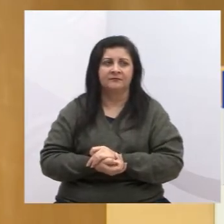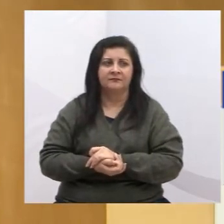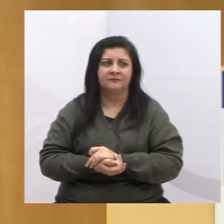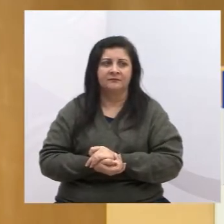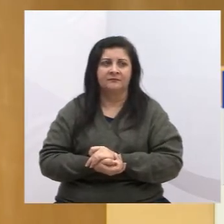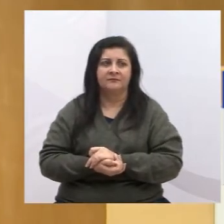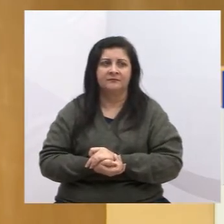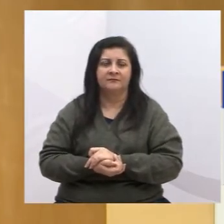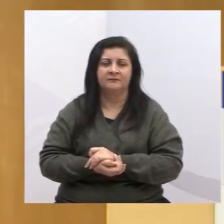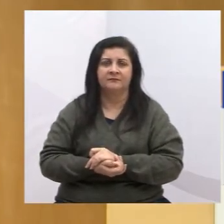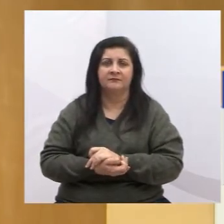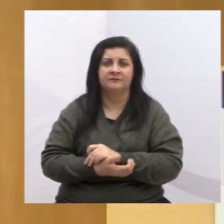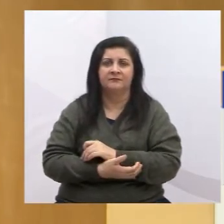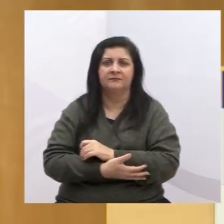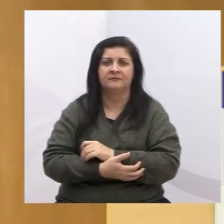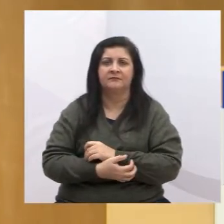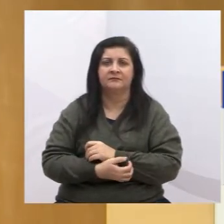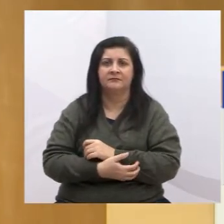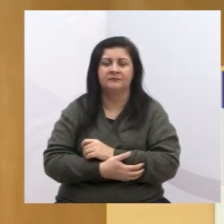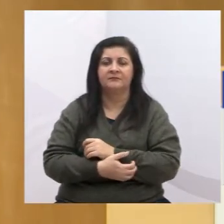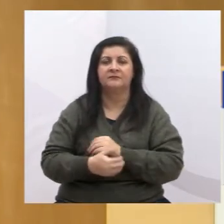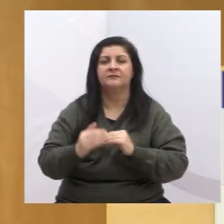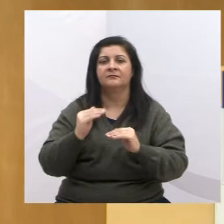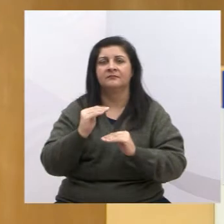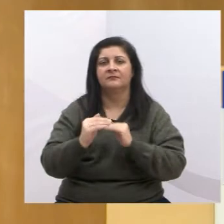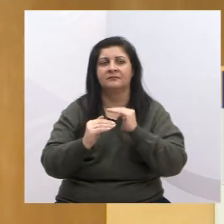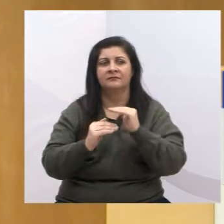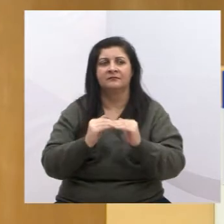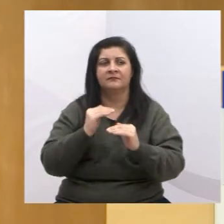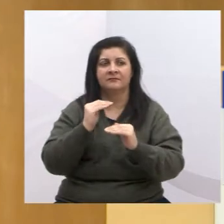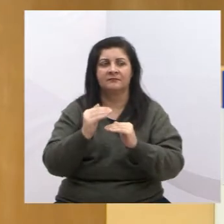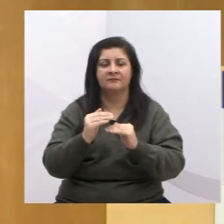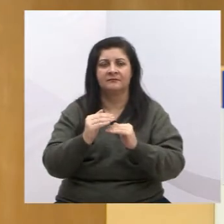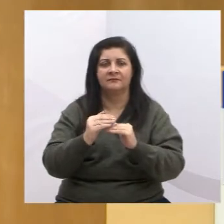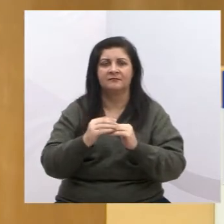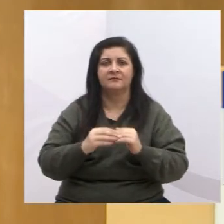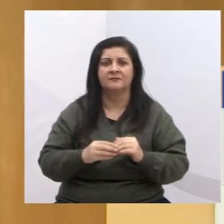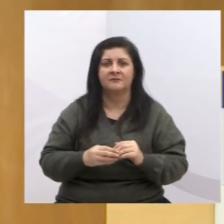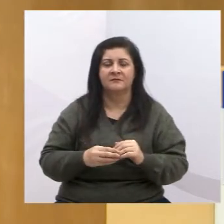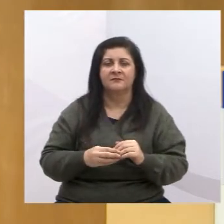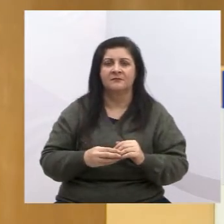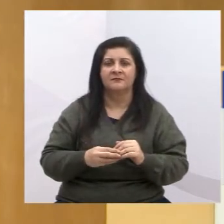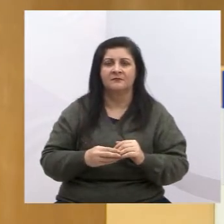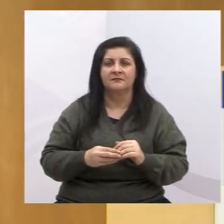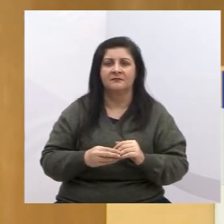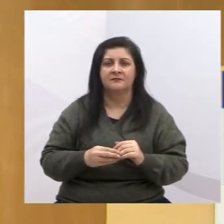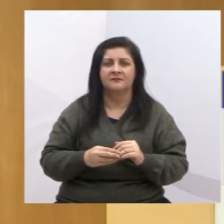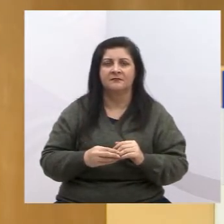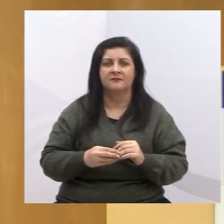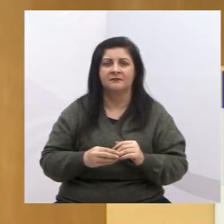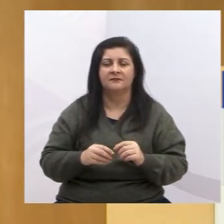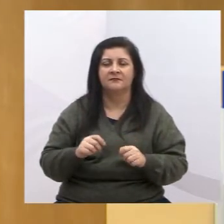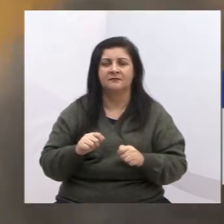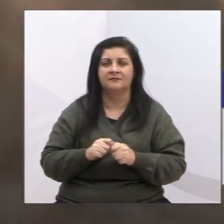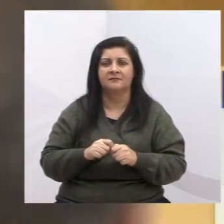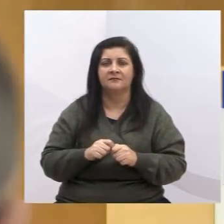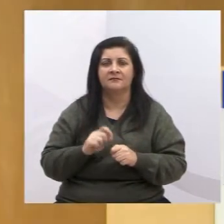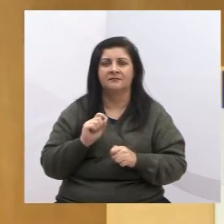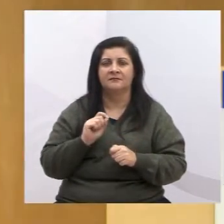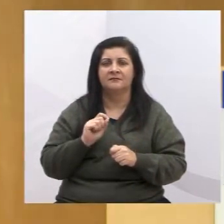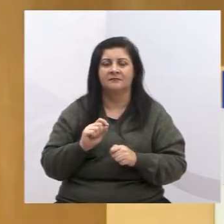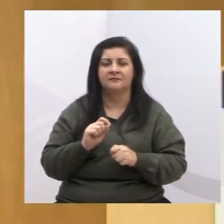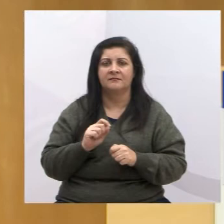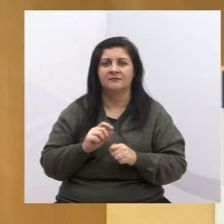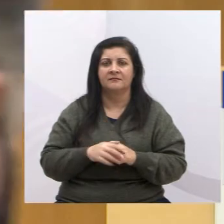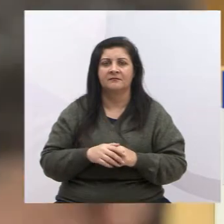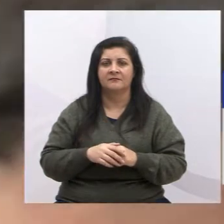E outro, o desenvolvimento causa o quê? Hoje nós